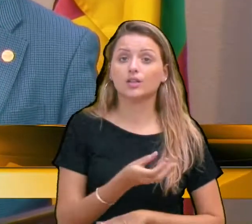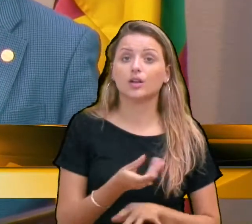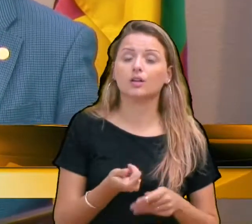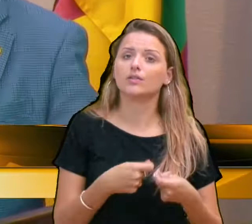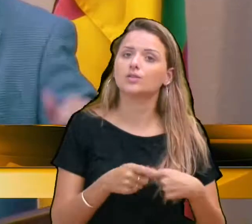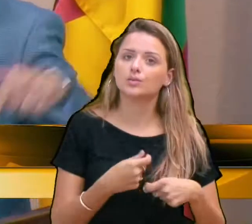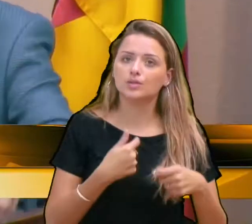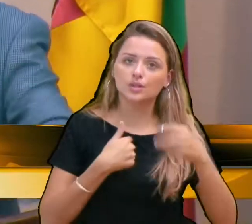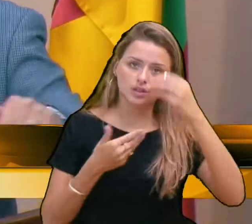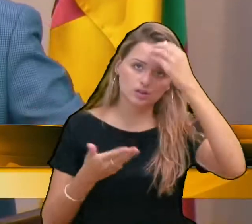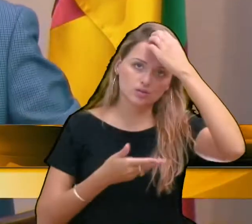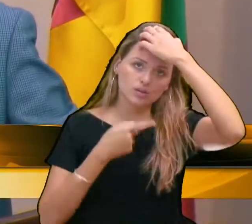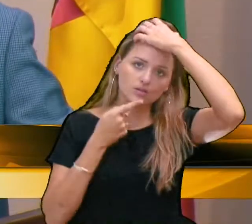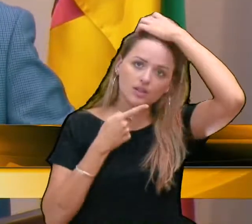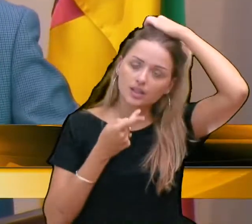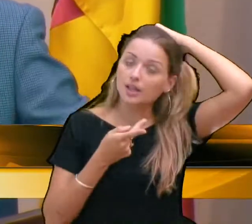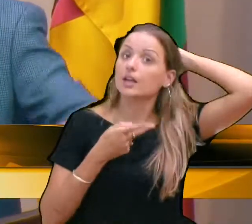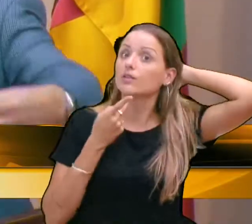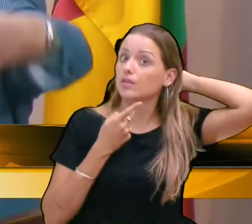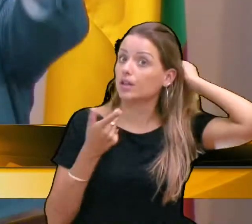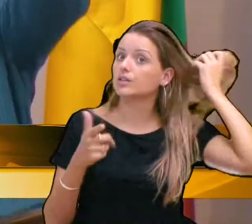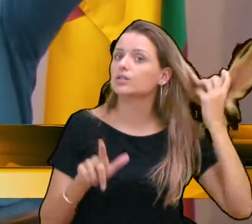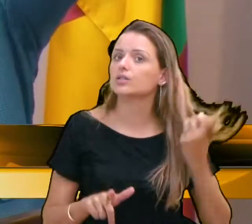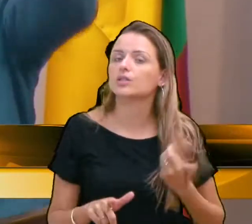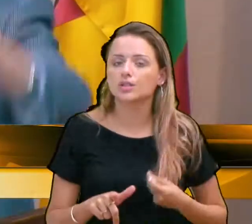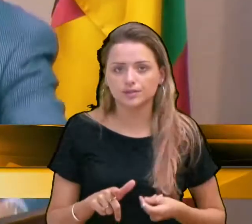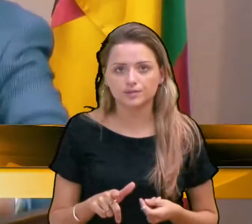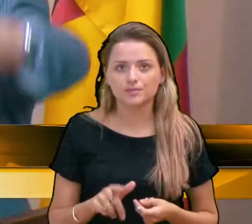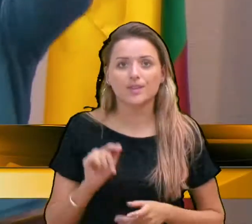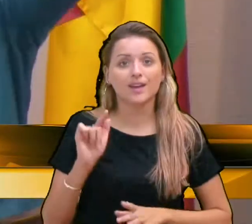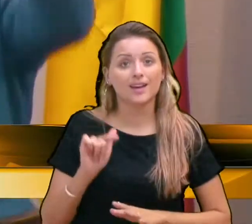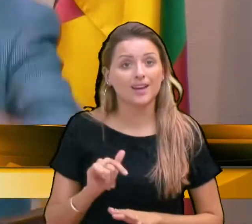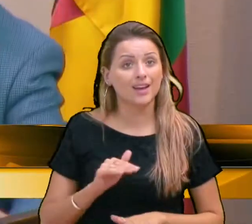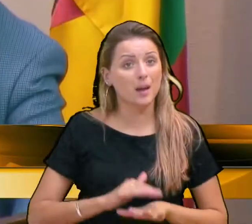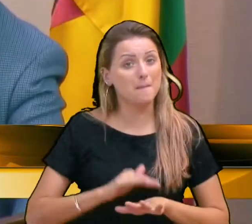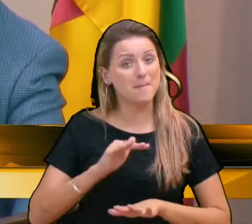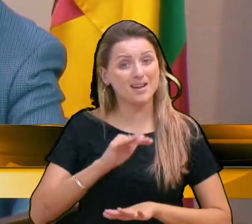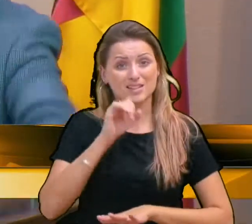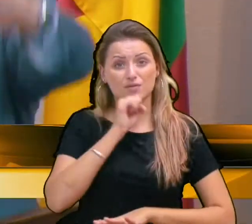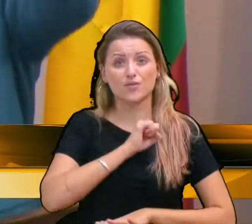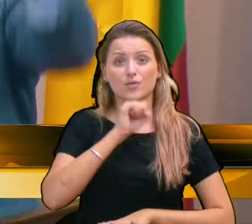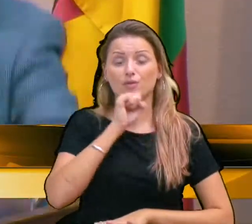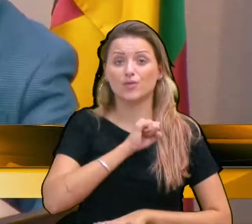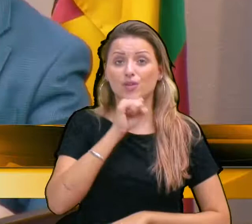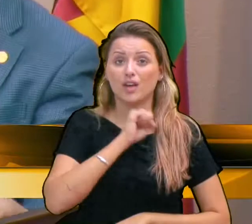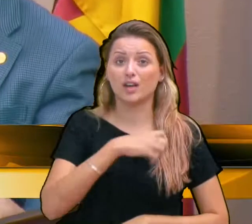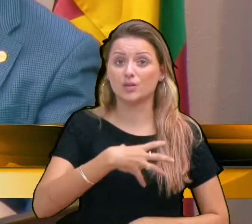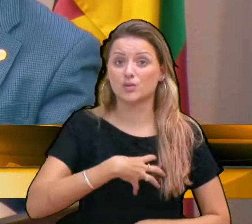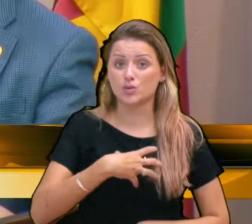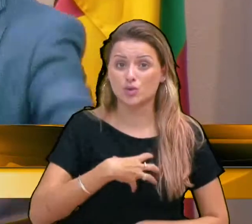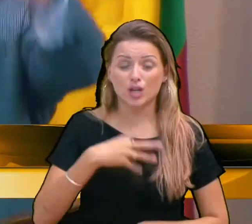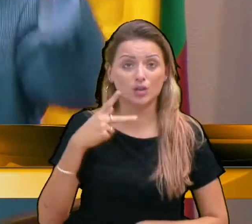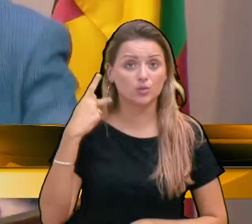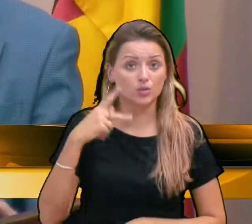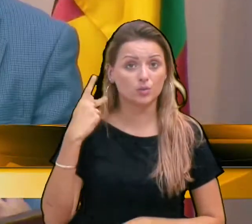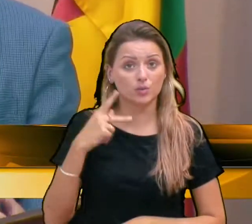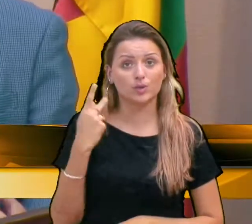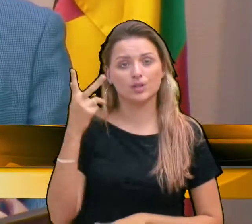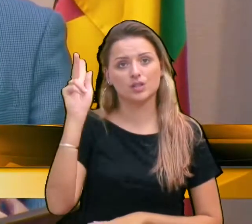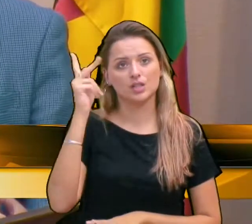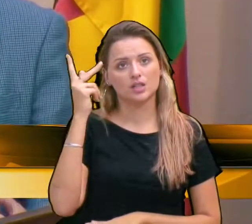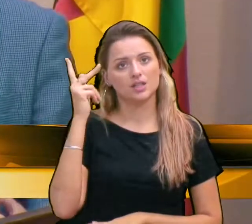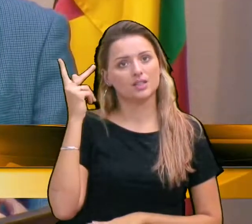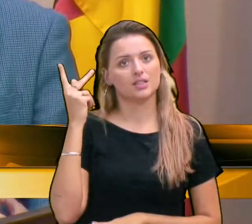eu já disse aqui e volto a afirmar, ela é a mais velha política da